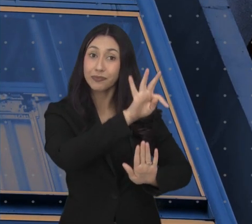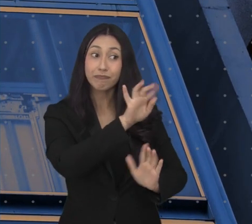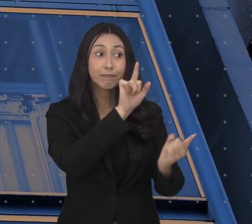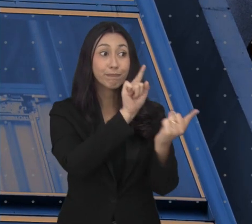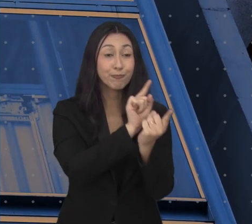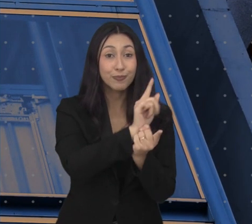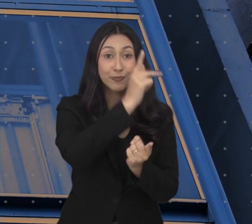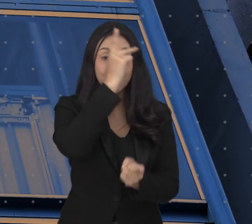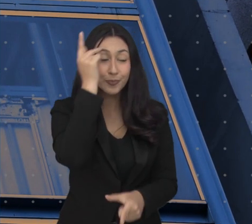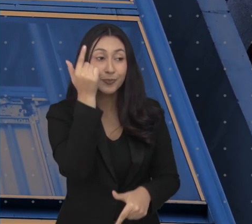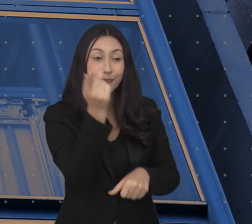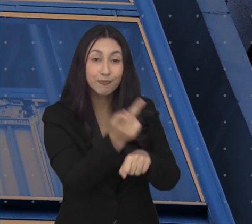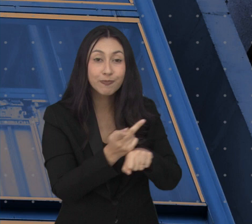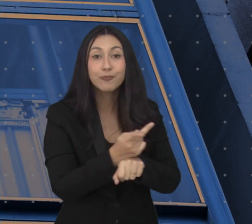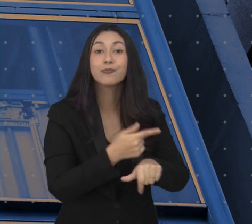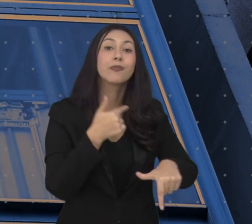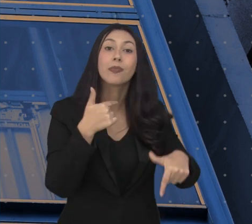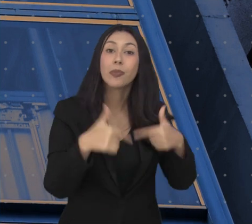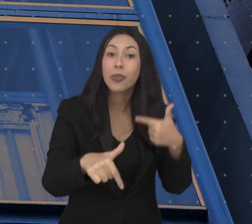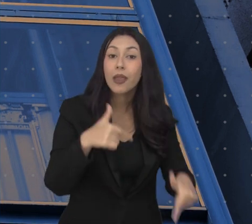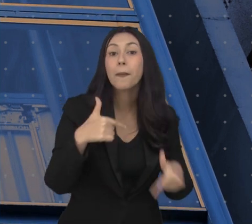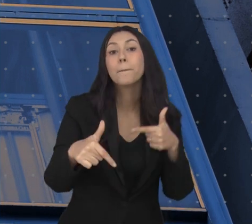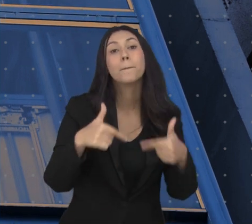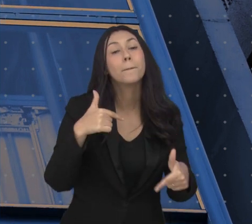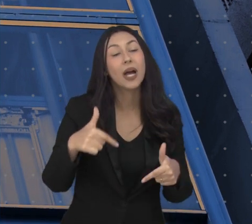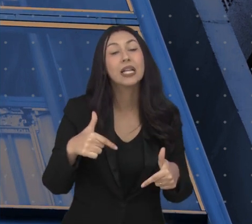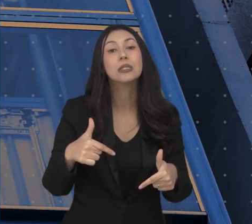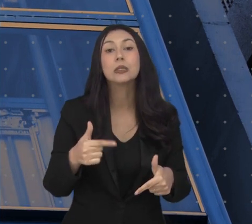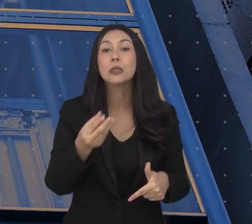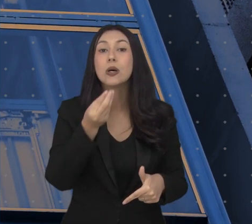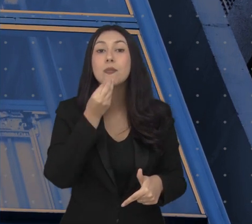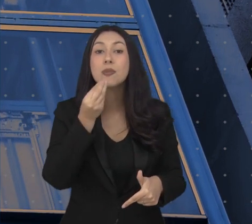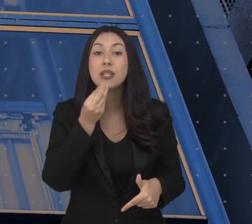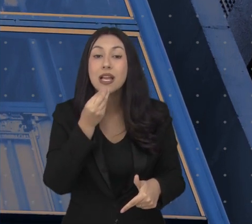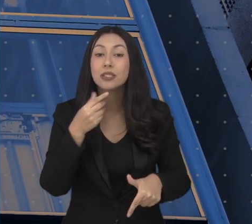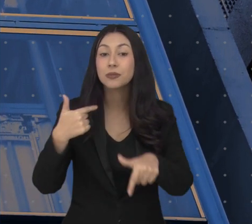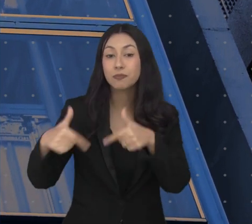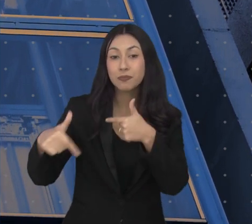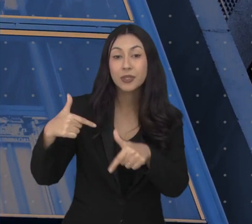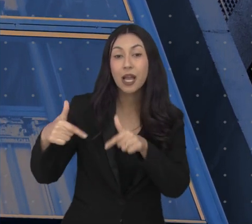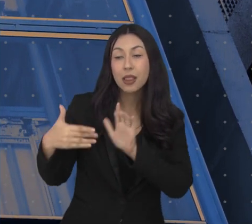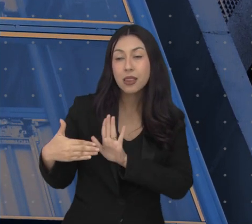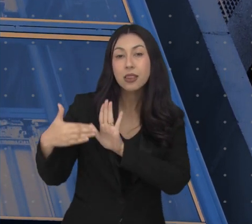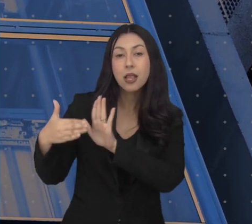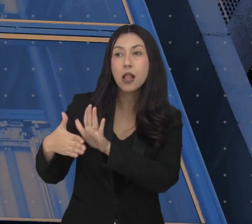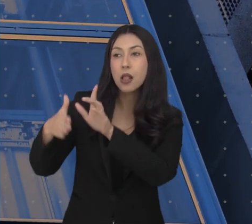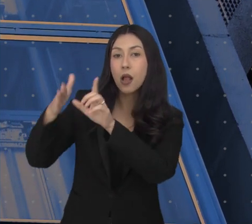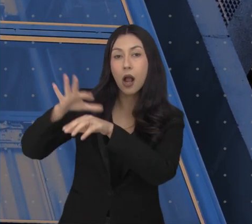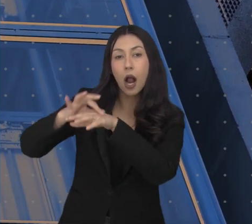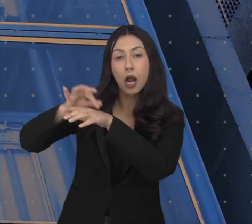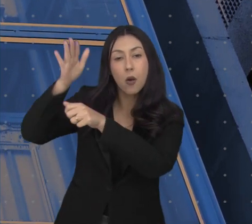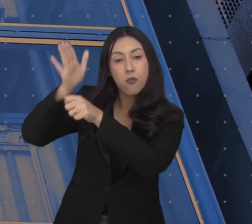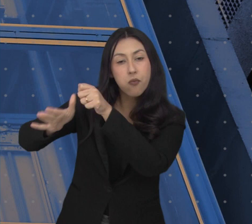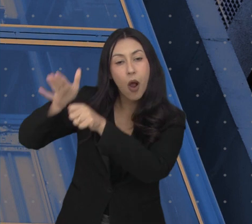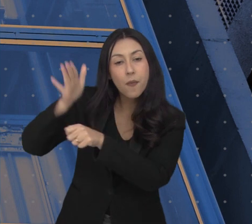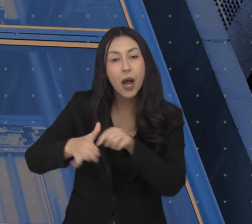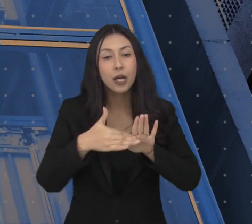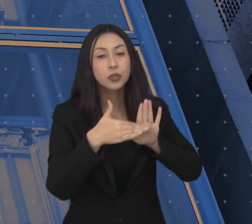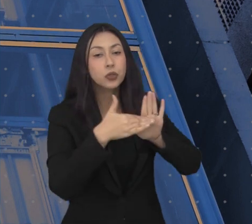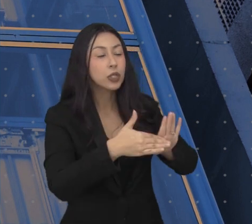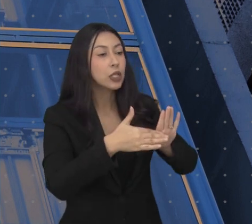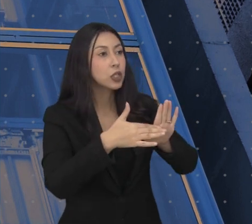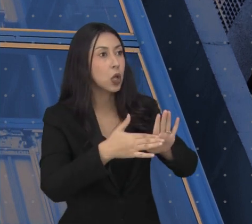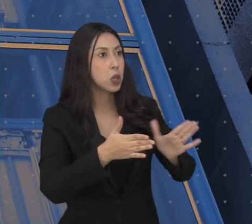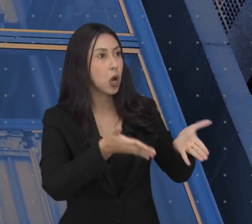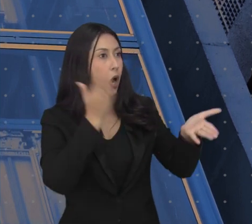O PAT, Posto de Atendimento ao Trabalhador de São José dos Campos, tem oportunidades de emprego para ajudante de